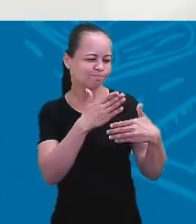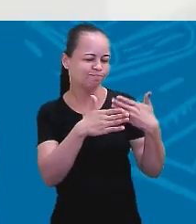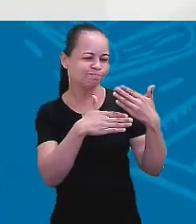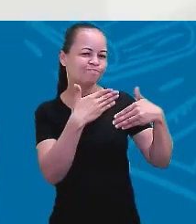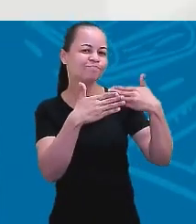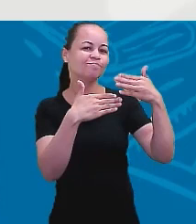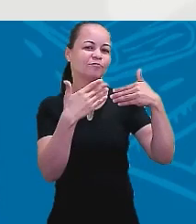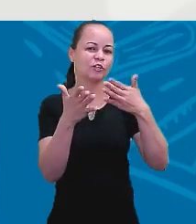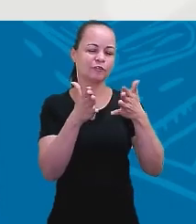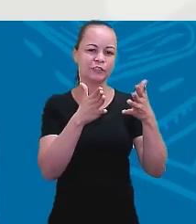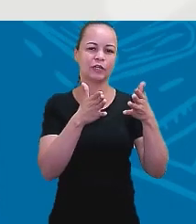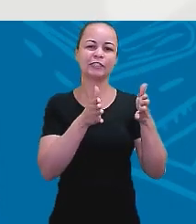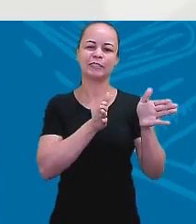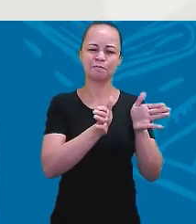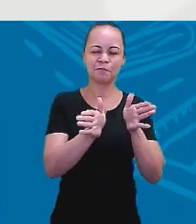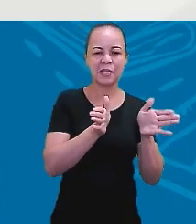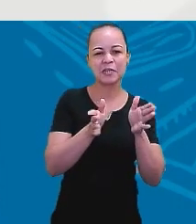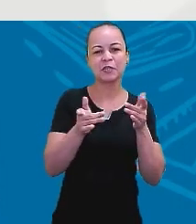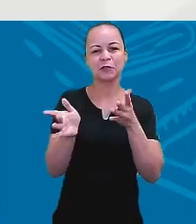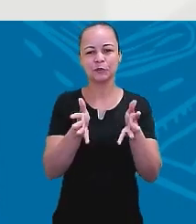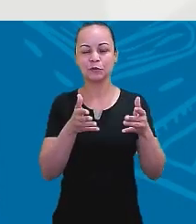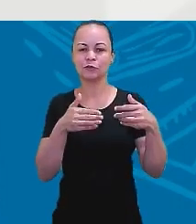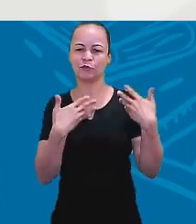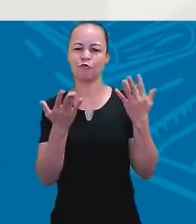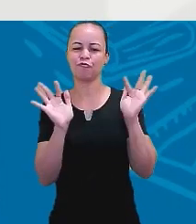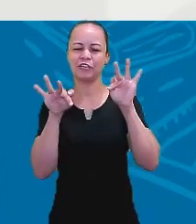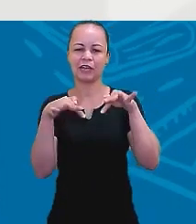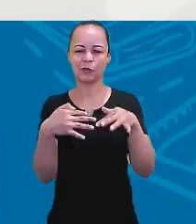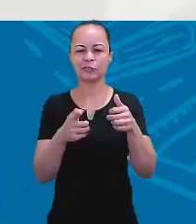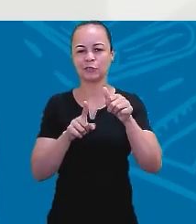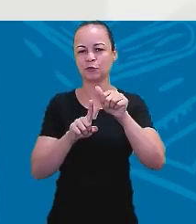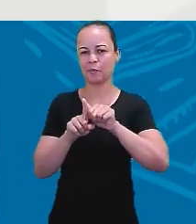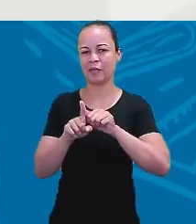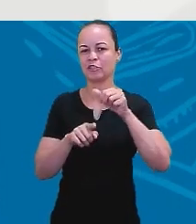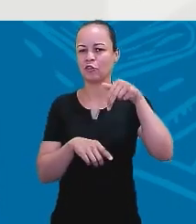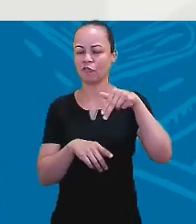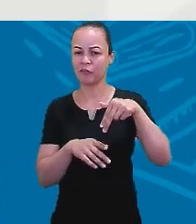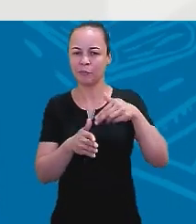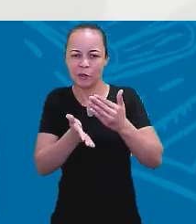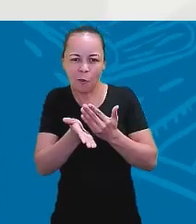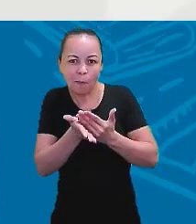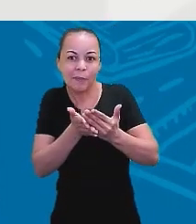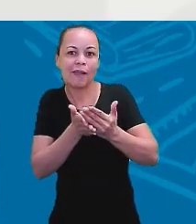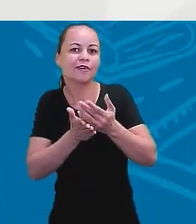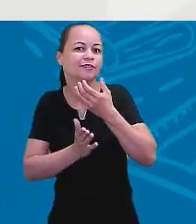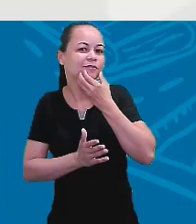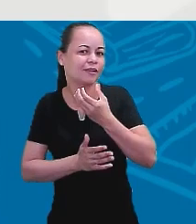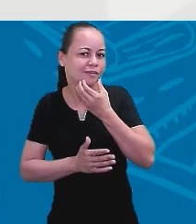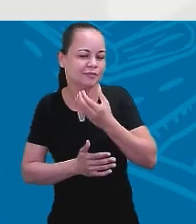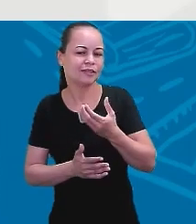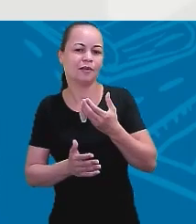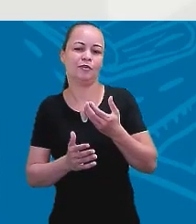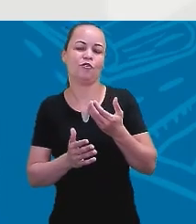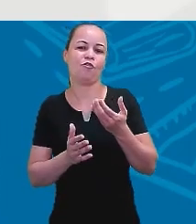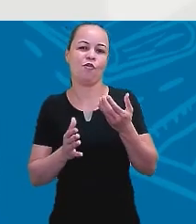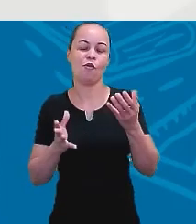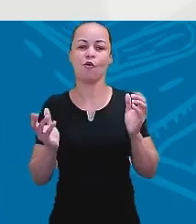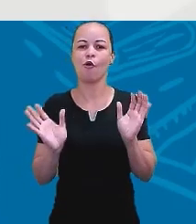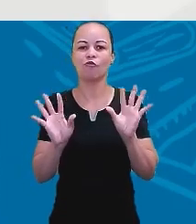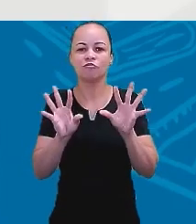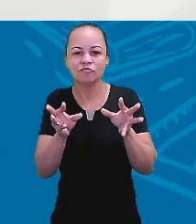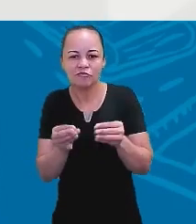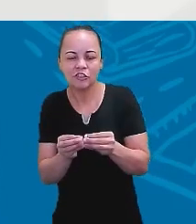desenvolvendo durante esse período, esse finalzinho de novembro, início de dezembro, o fechamento do nosso ano